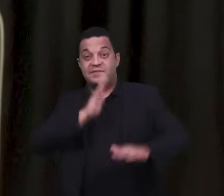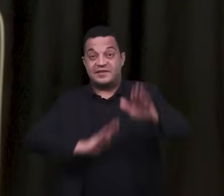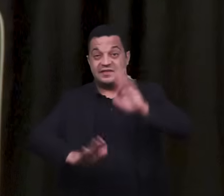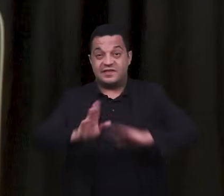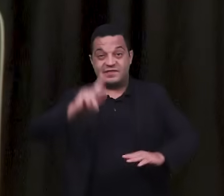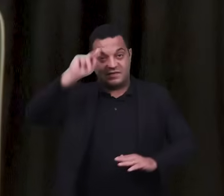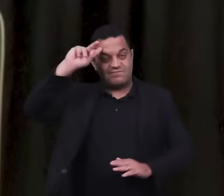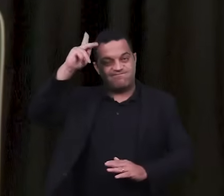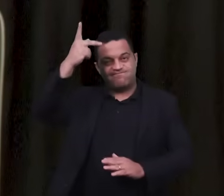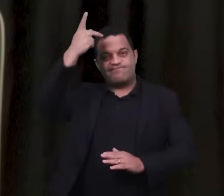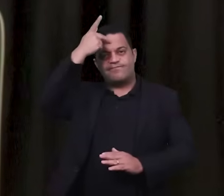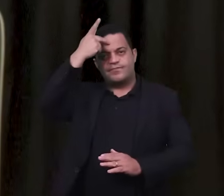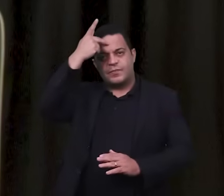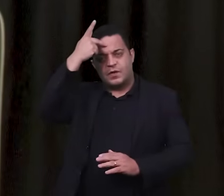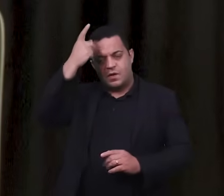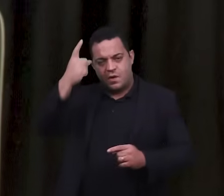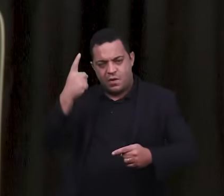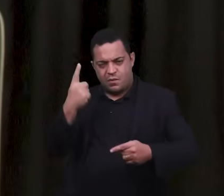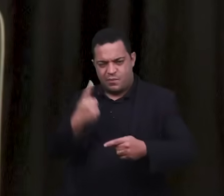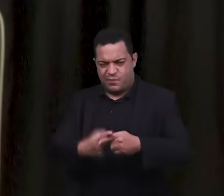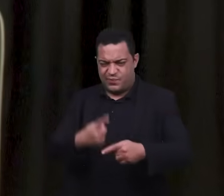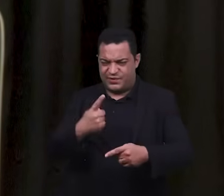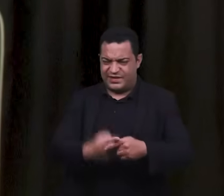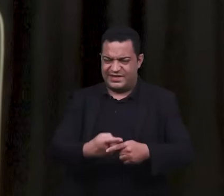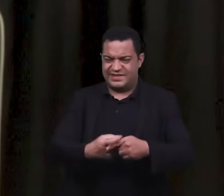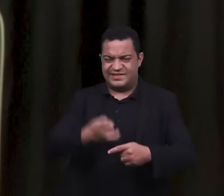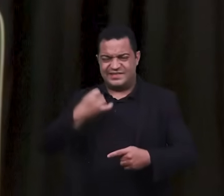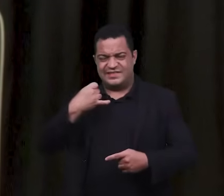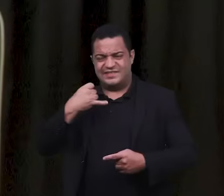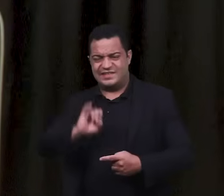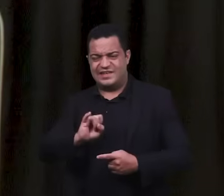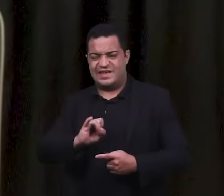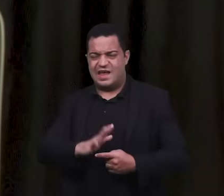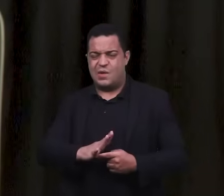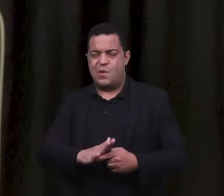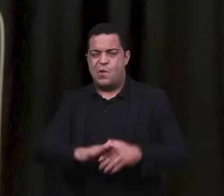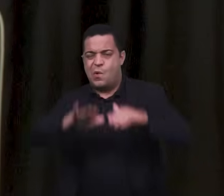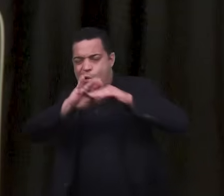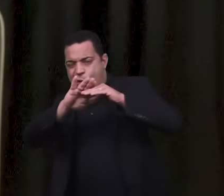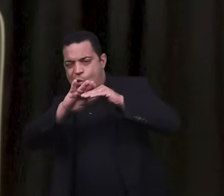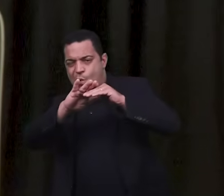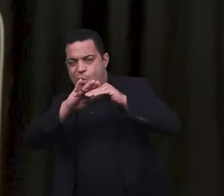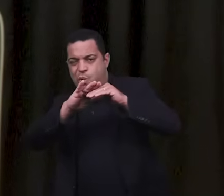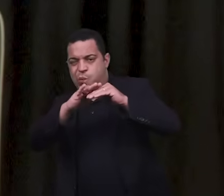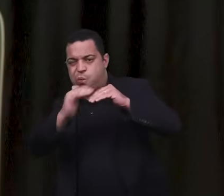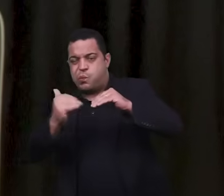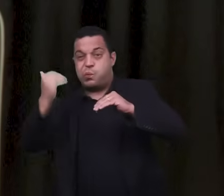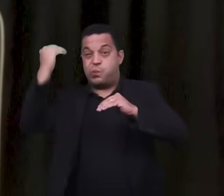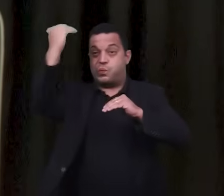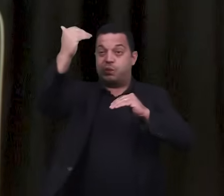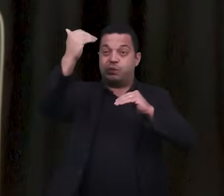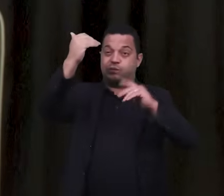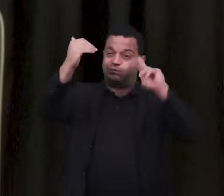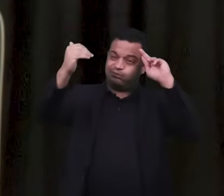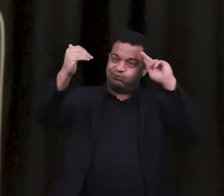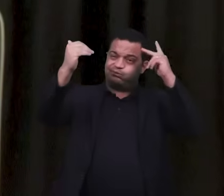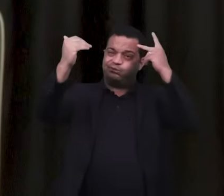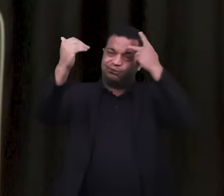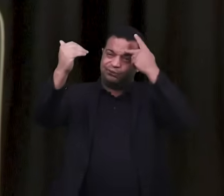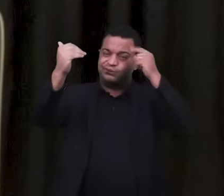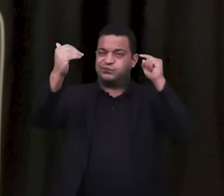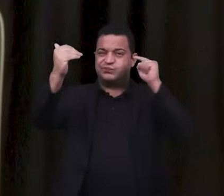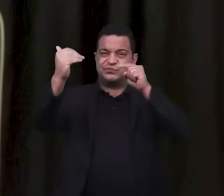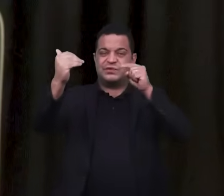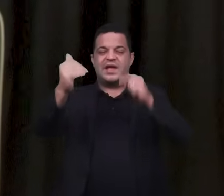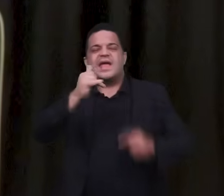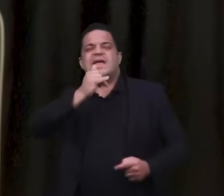como pastores, né? Porque, na verdade, o que acontece? Isso não é ético. É como você pegar, por exemplo, uma pessoa, um médico. Se um médico